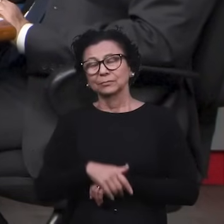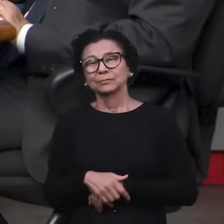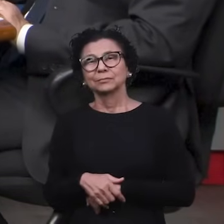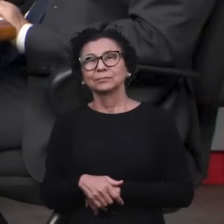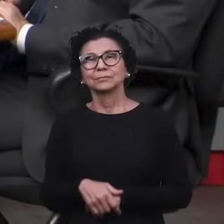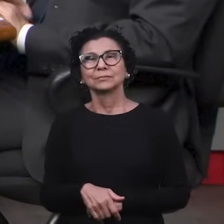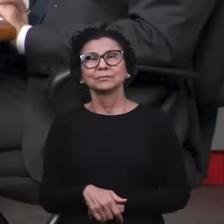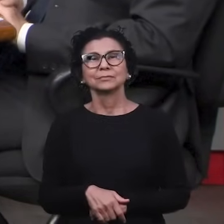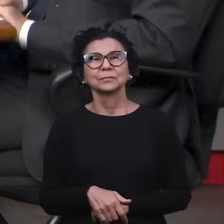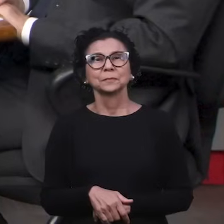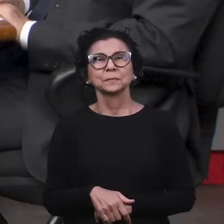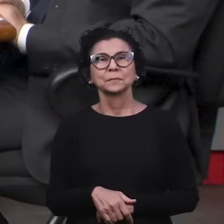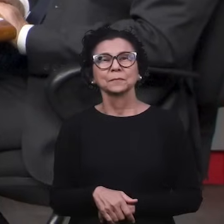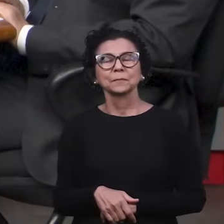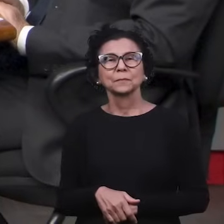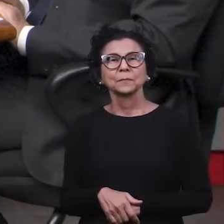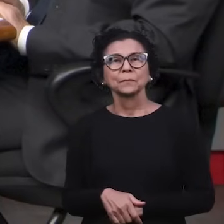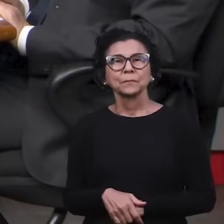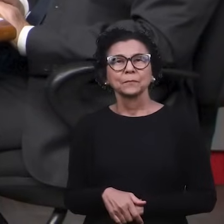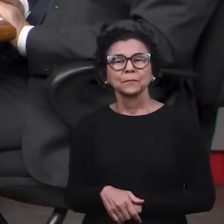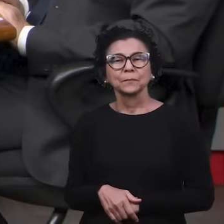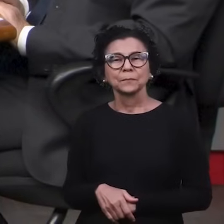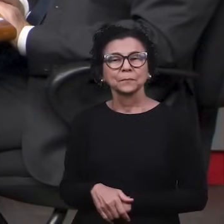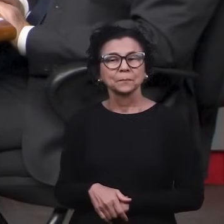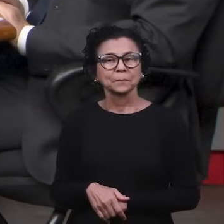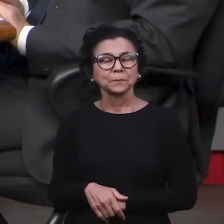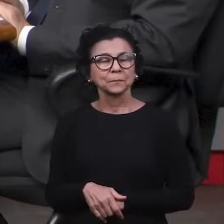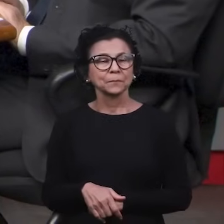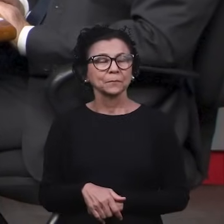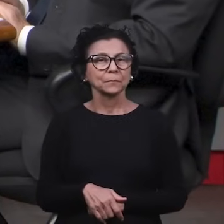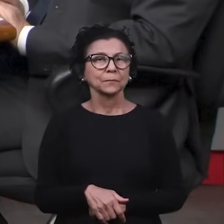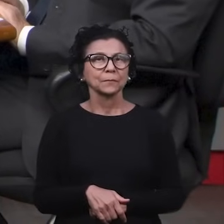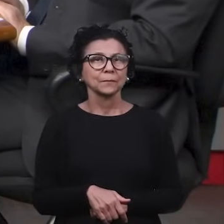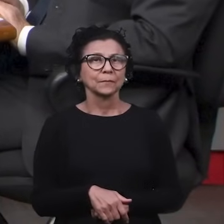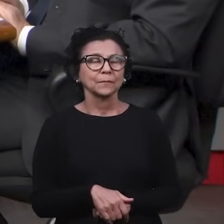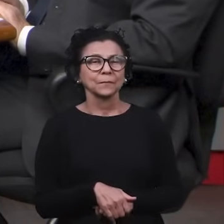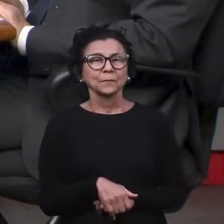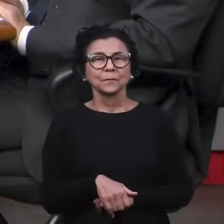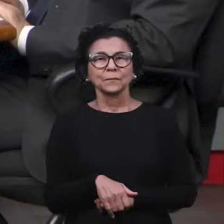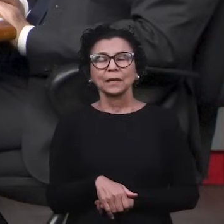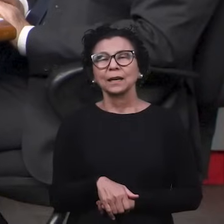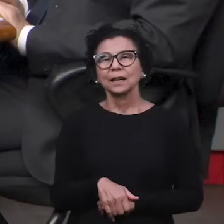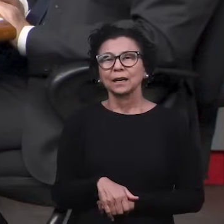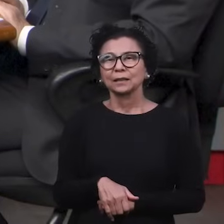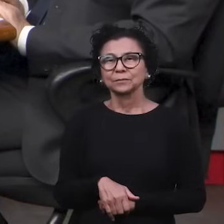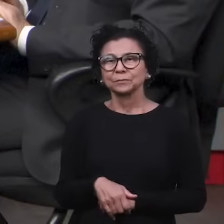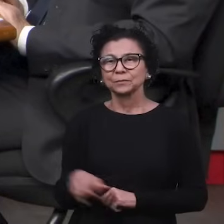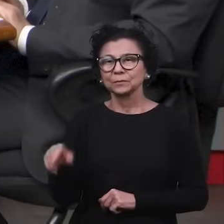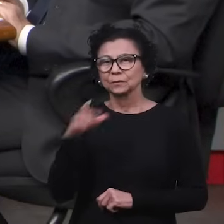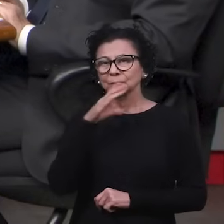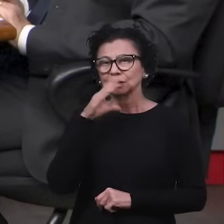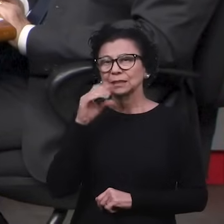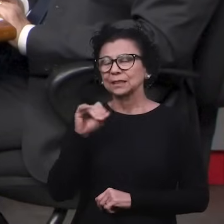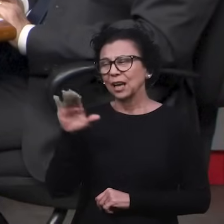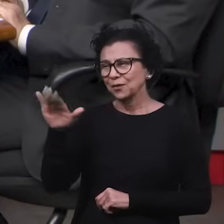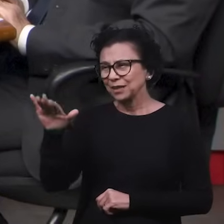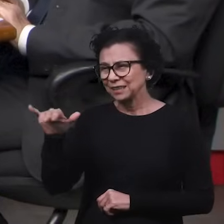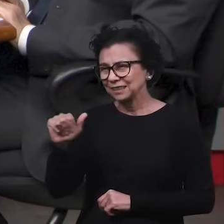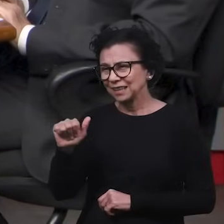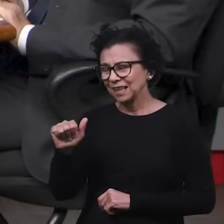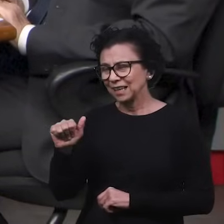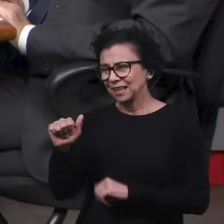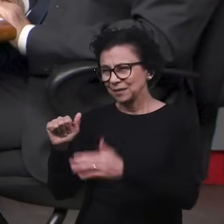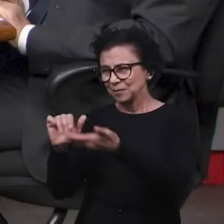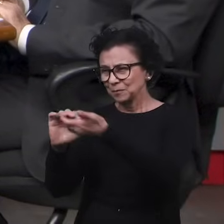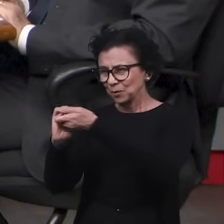Aliás, o adolescente, se você começar, vem cá, deixa eu pegar na sua mãozinha, ele não vai se sentir bem, né?